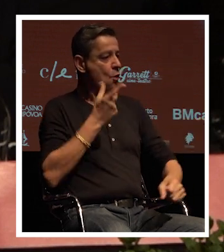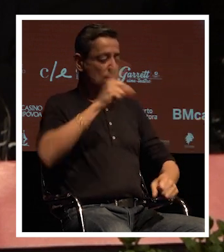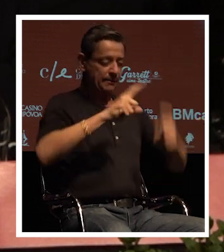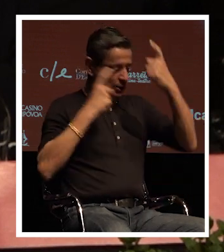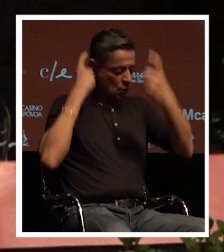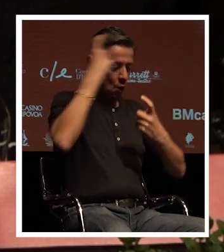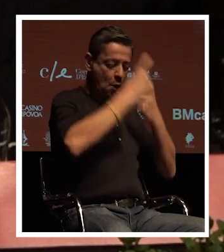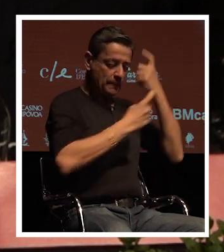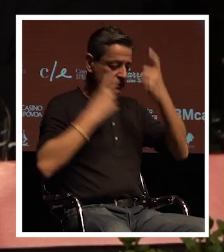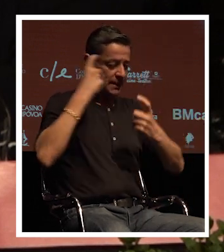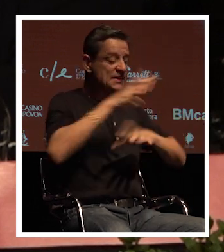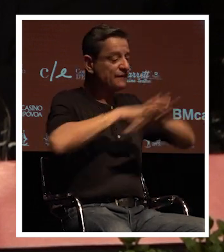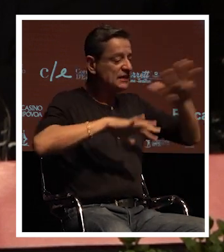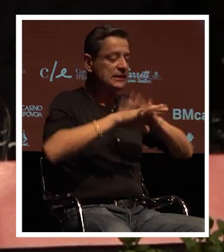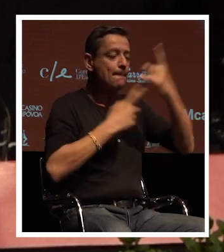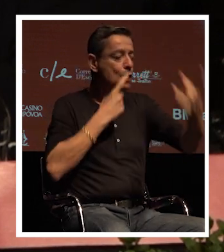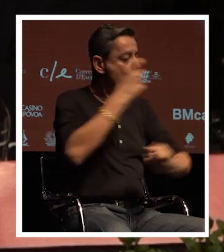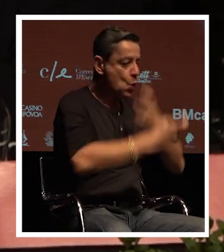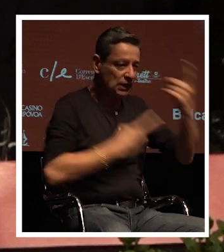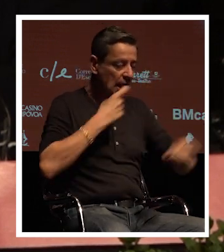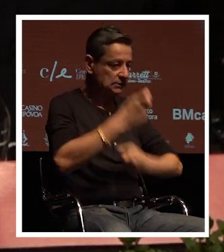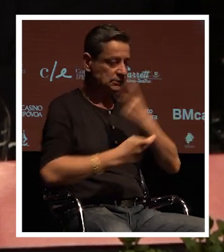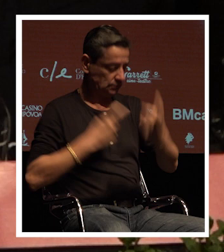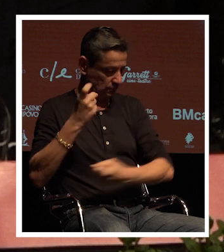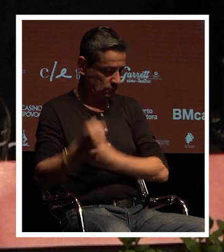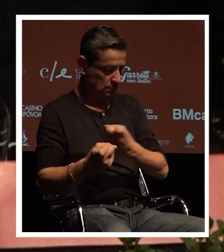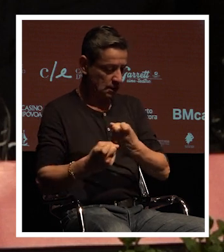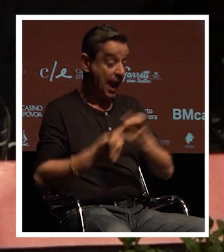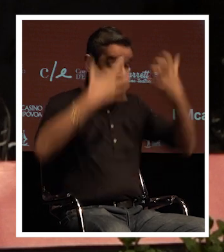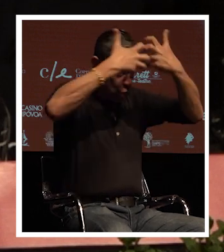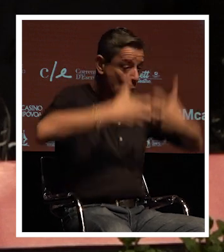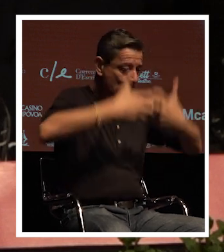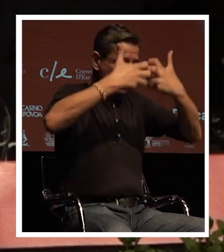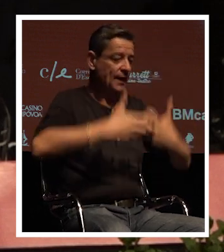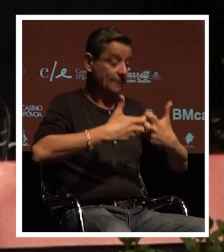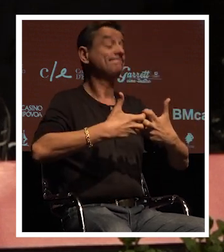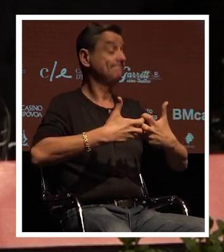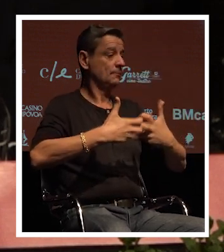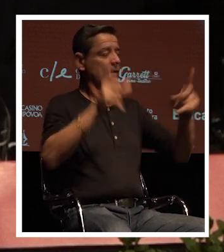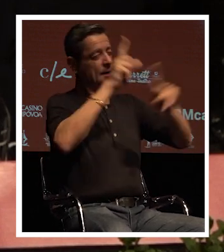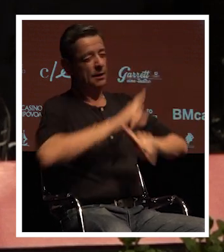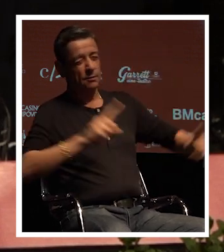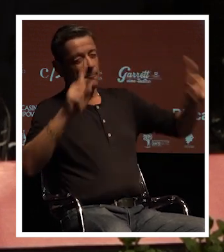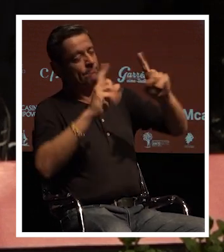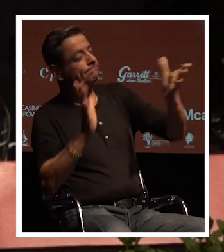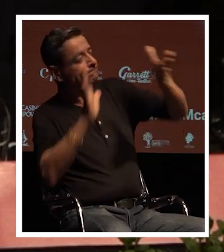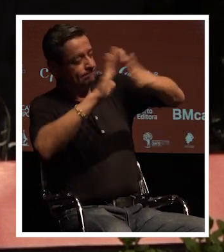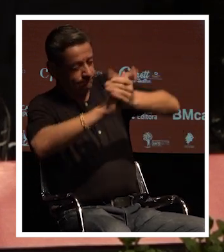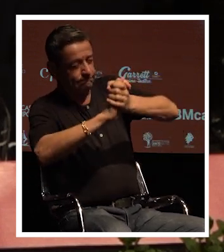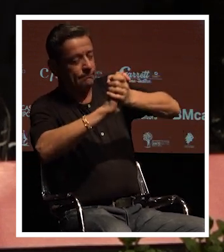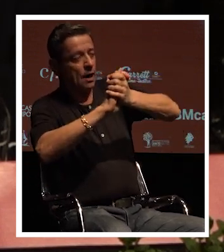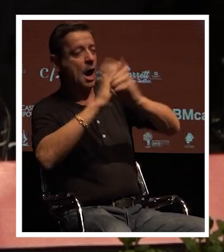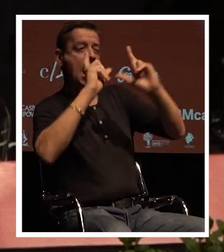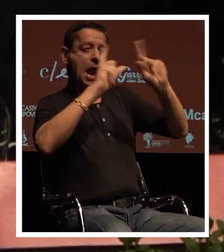penso fazer perguntas a dúvida não cabe na doutrina a